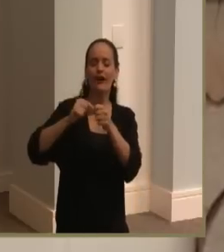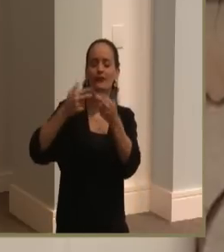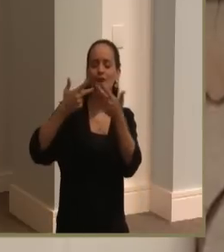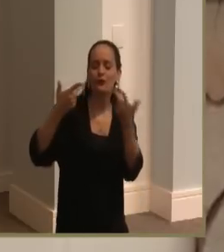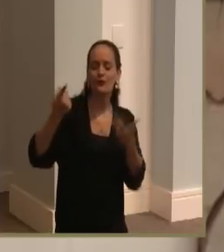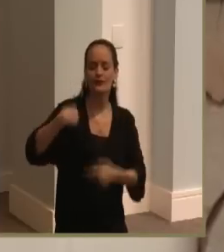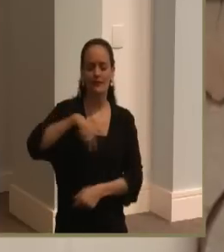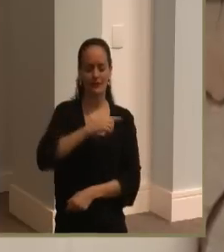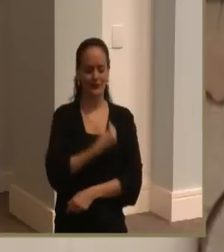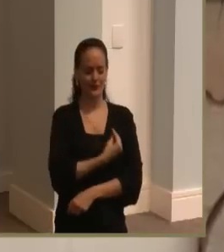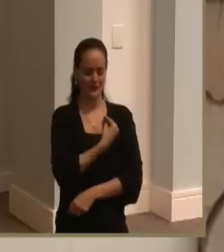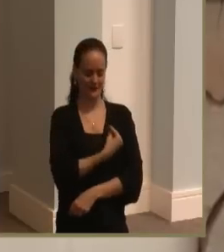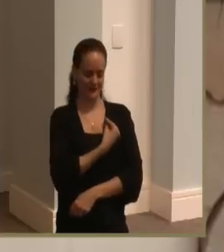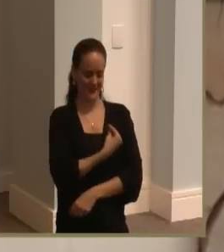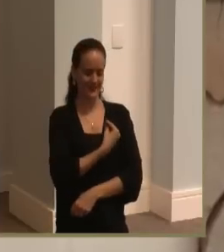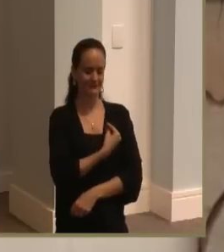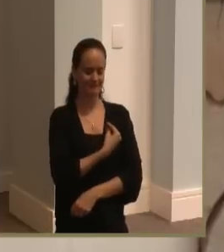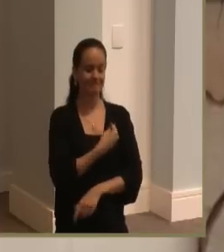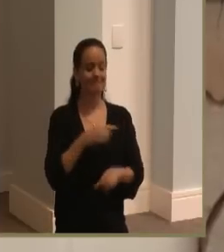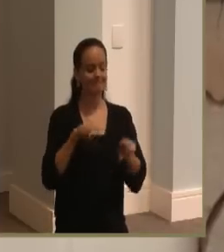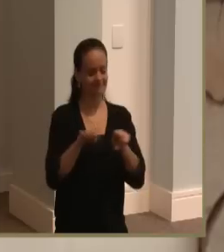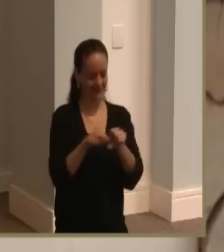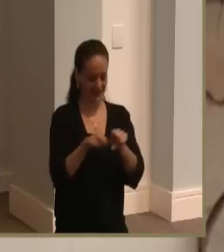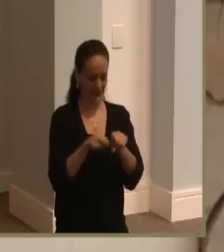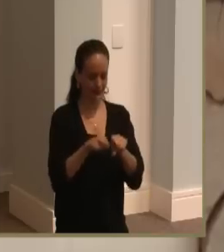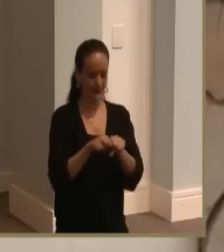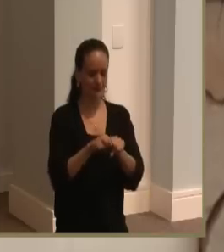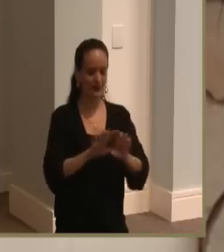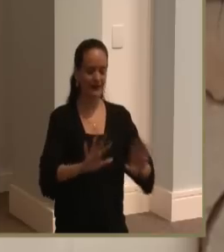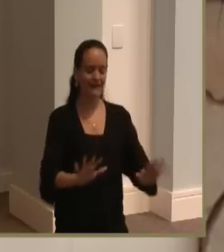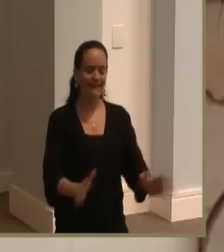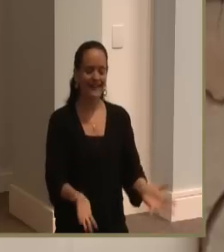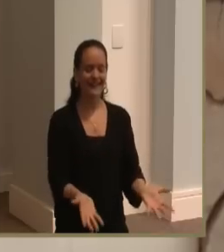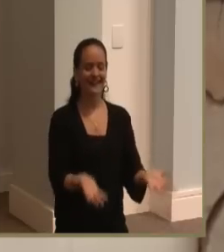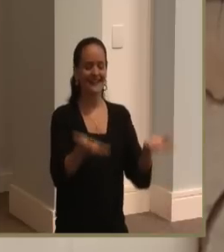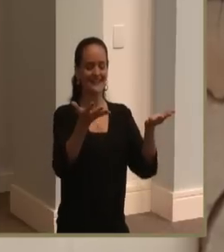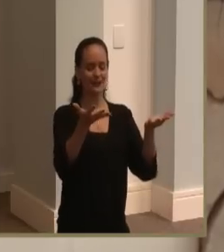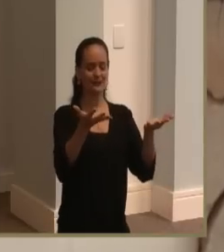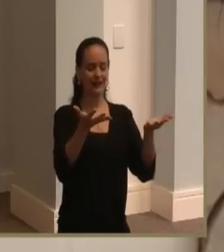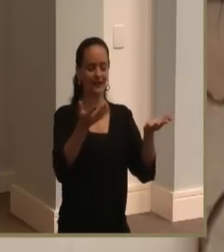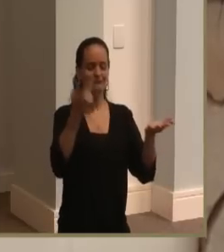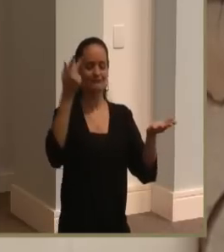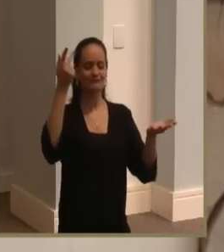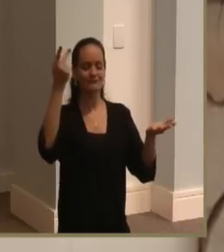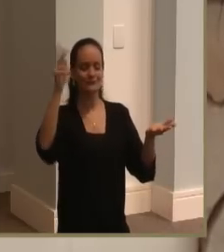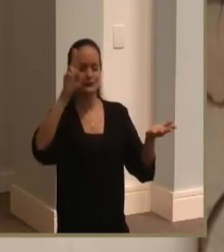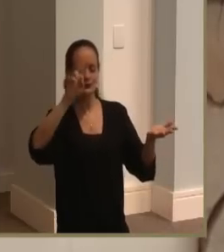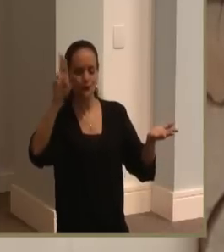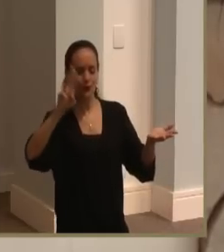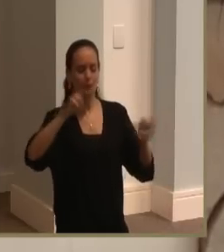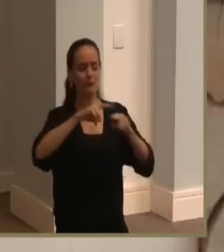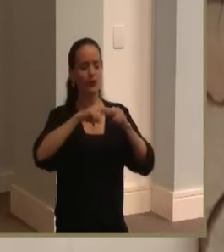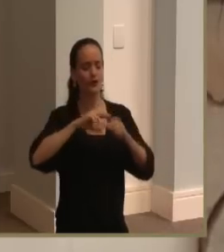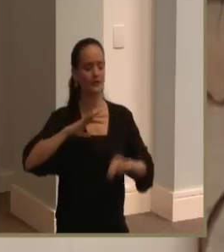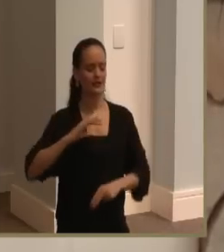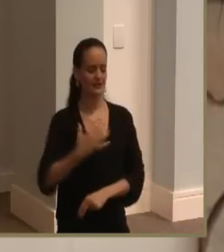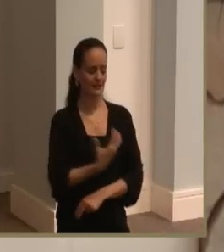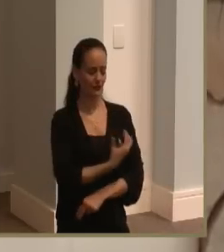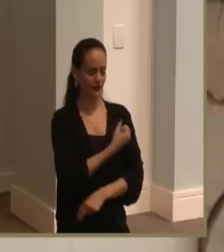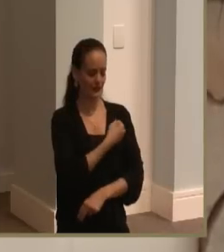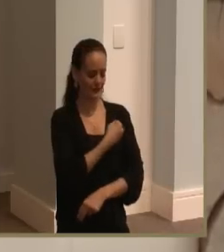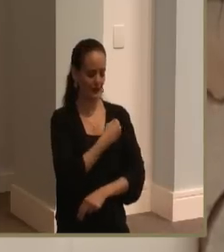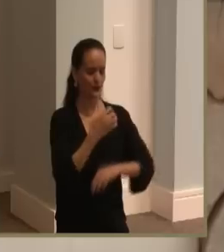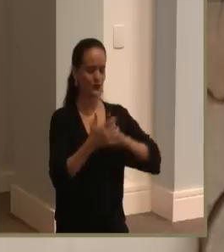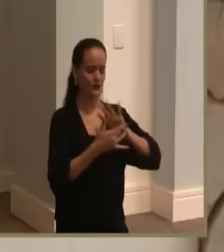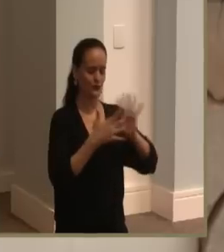vida, e sobretudo, Deus, para engrandecer-te pela salvação gloriosa que nós temos em Cristo